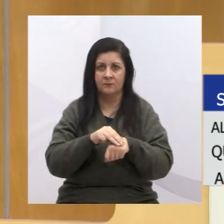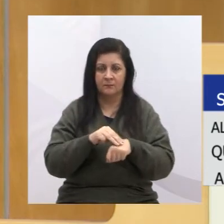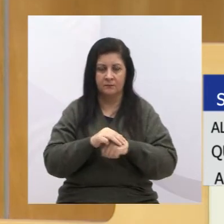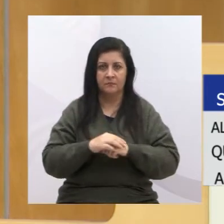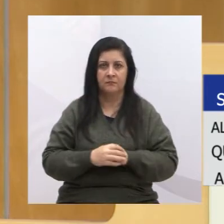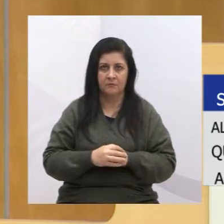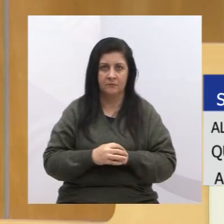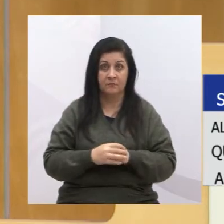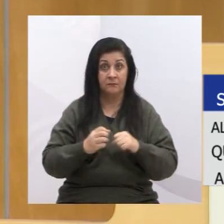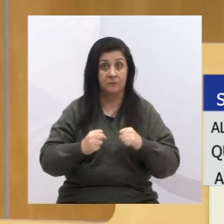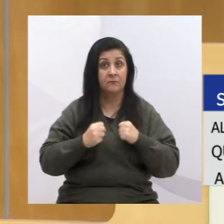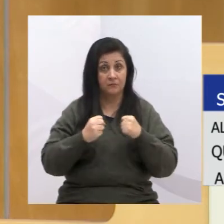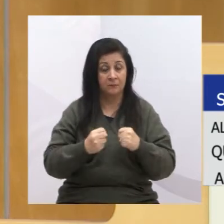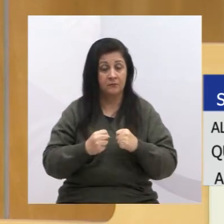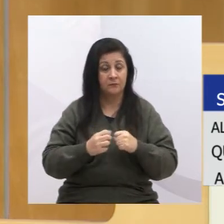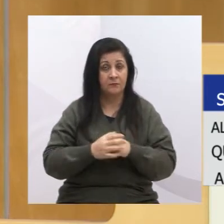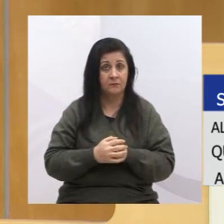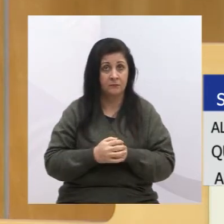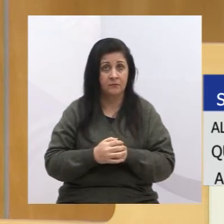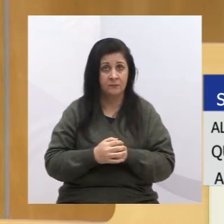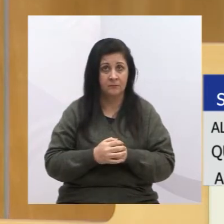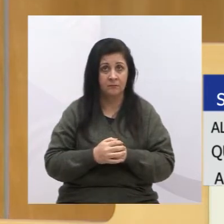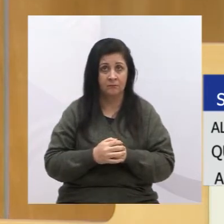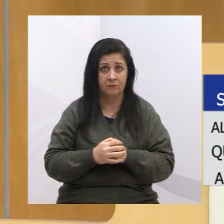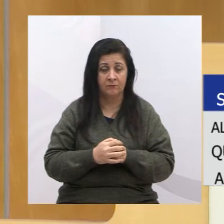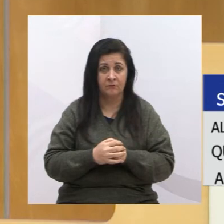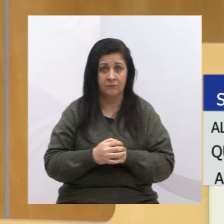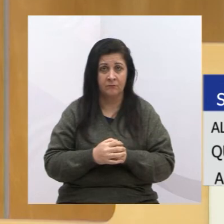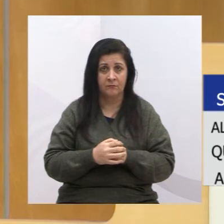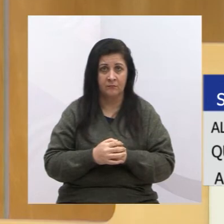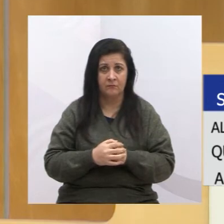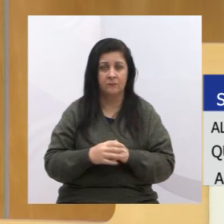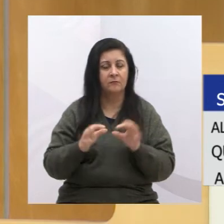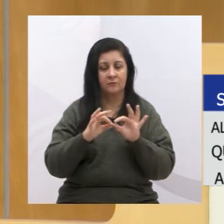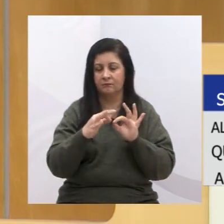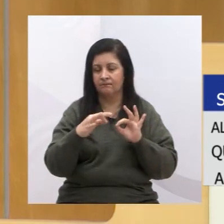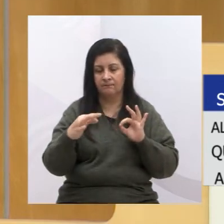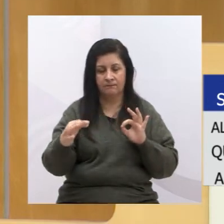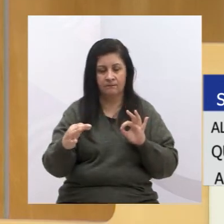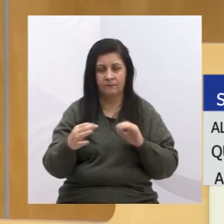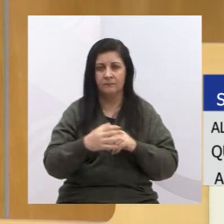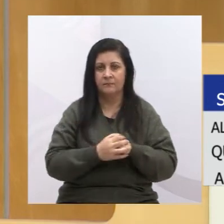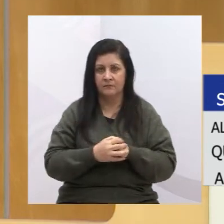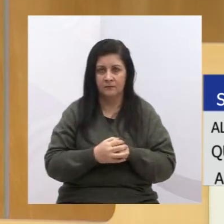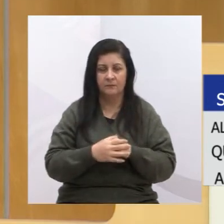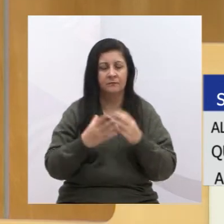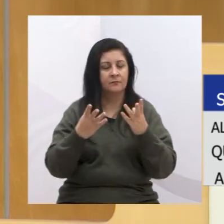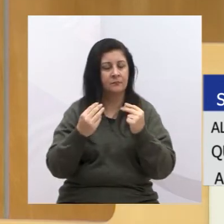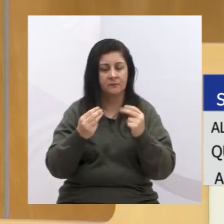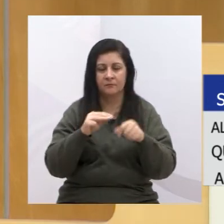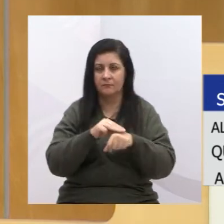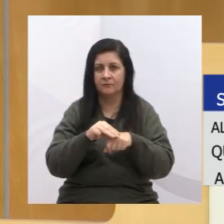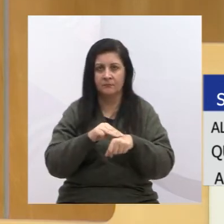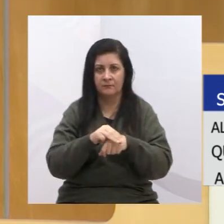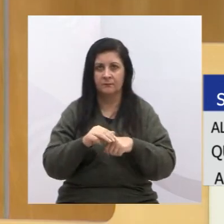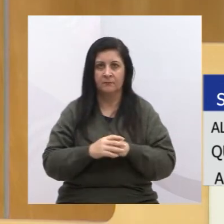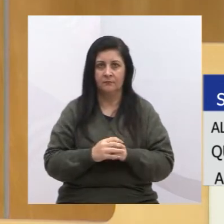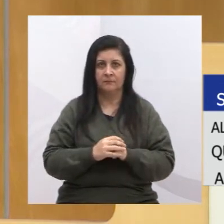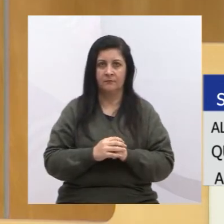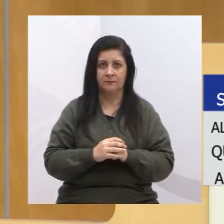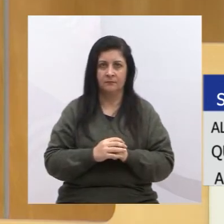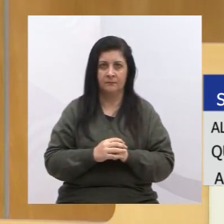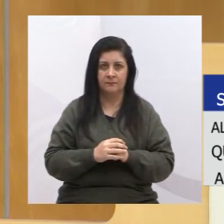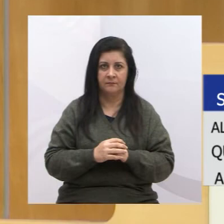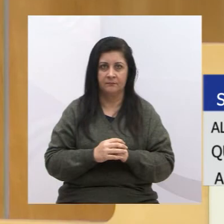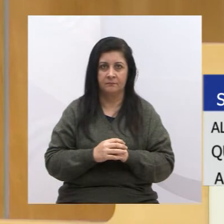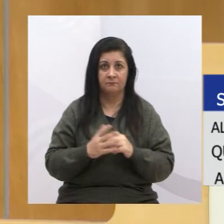serão intensas, assim, no sentido de que é longa, é muito longa. Não, por enquanto, a gente